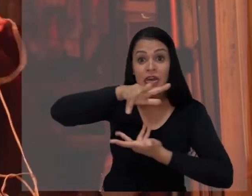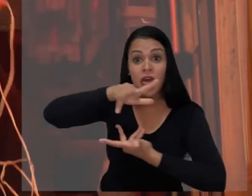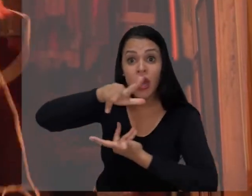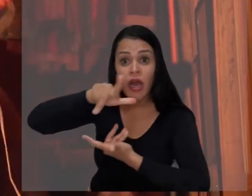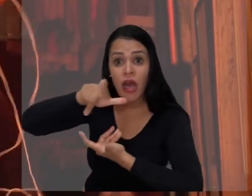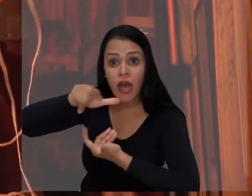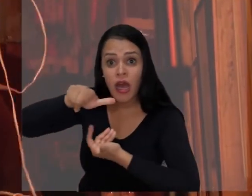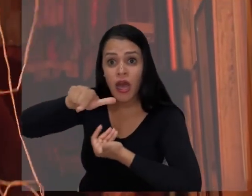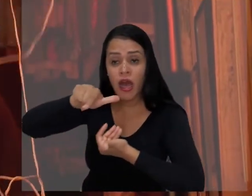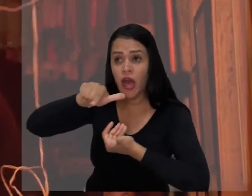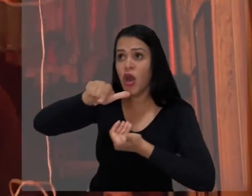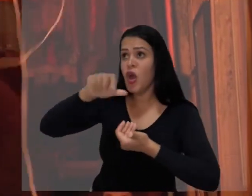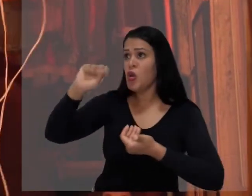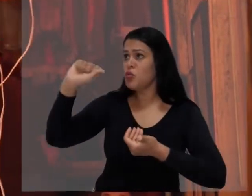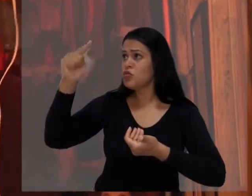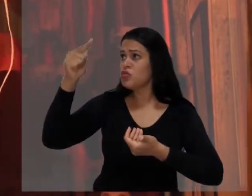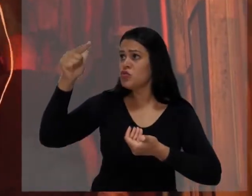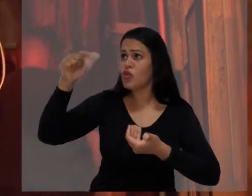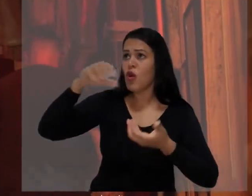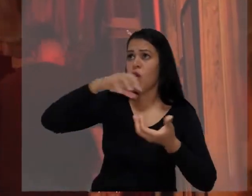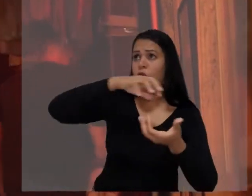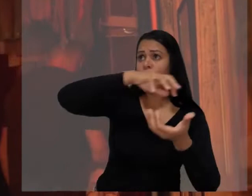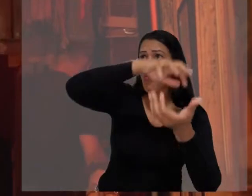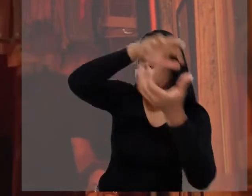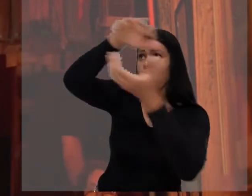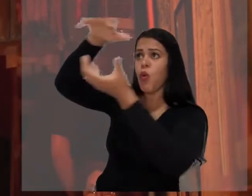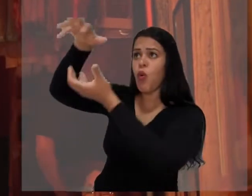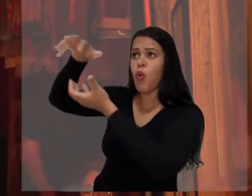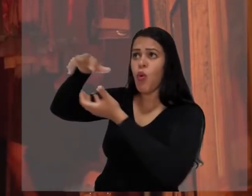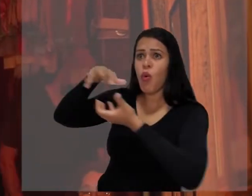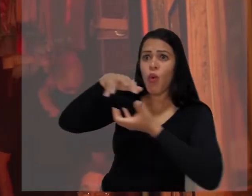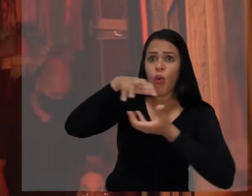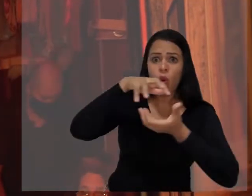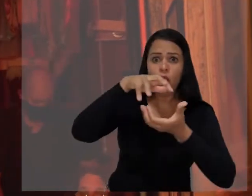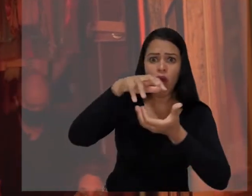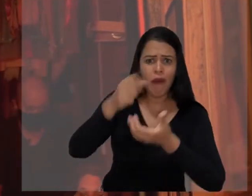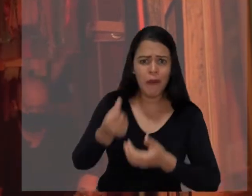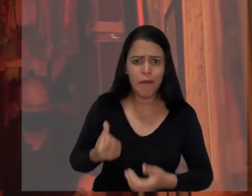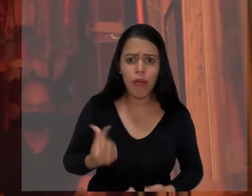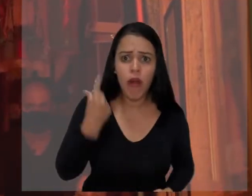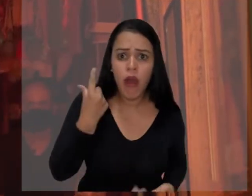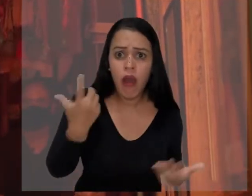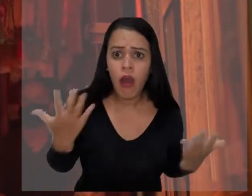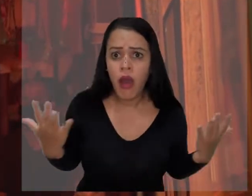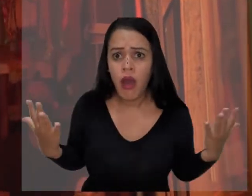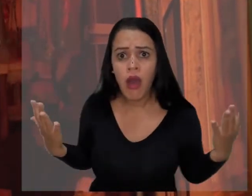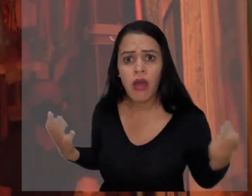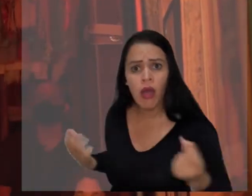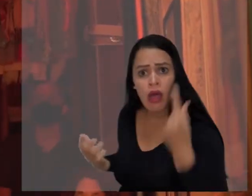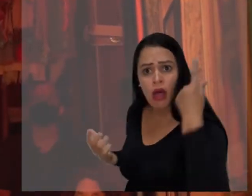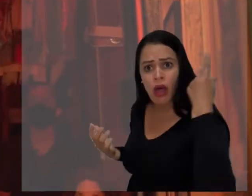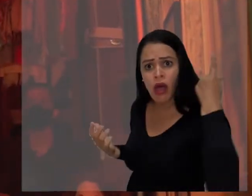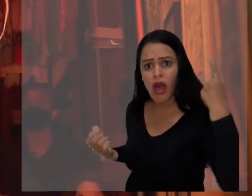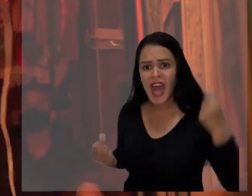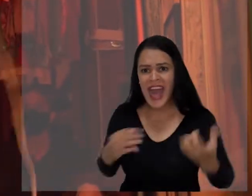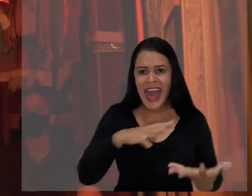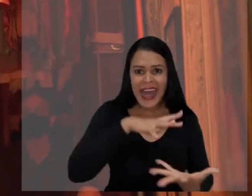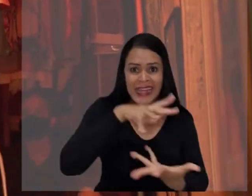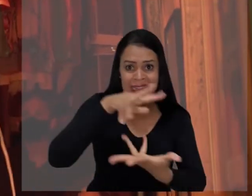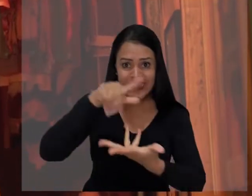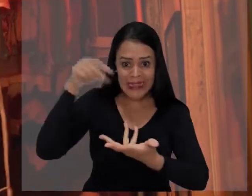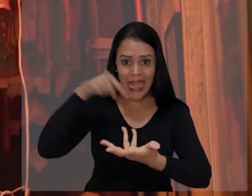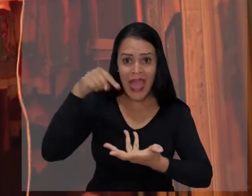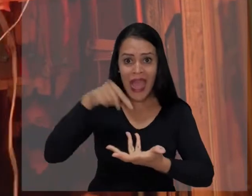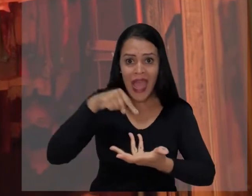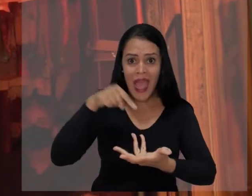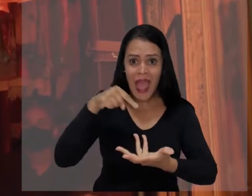A Terra gira em torno do Sol. Que absurdo, disseram. Que absurdo, a Terra